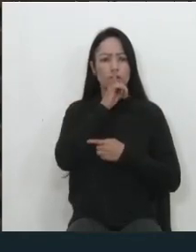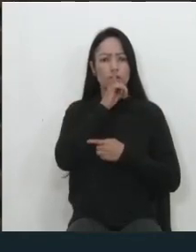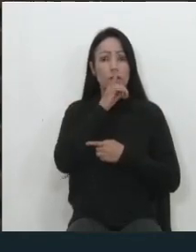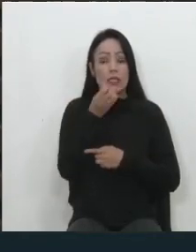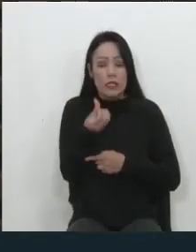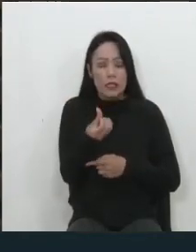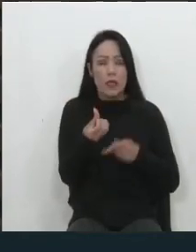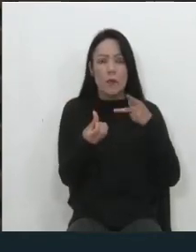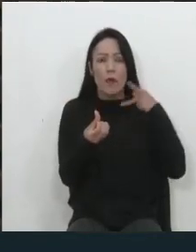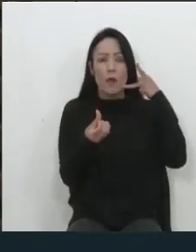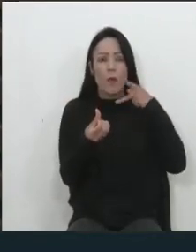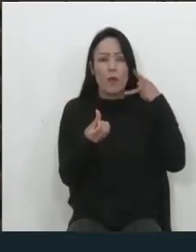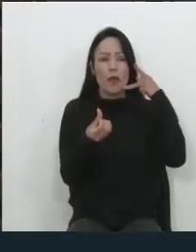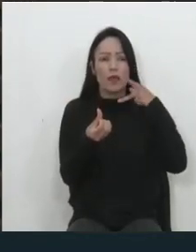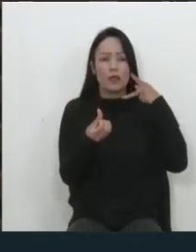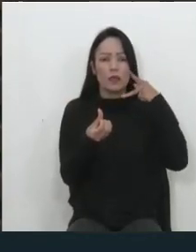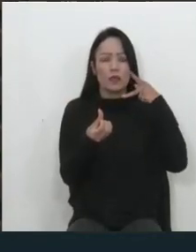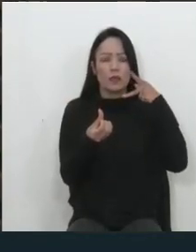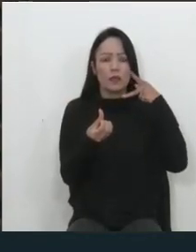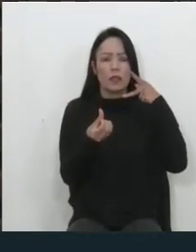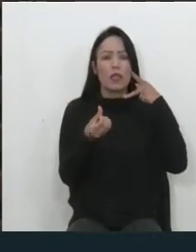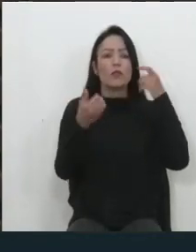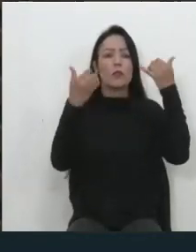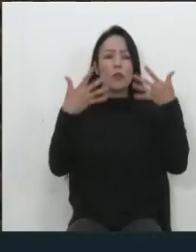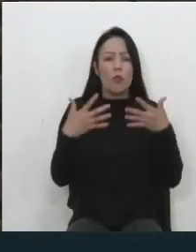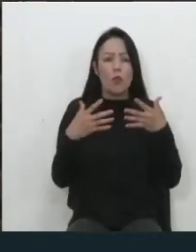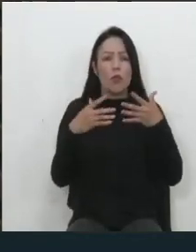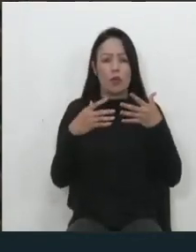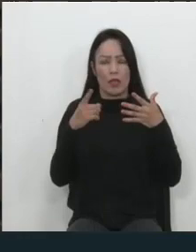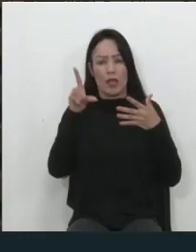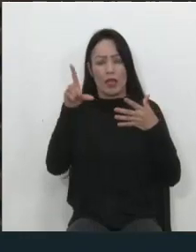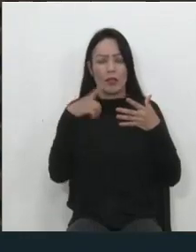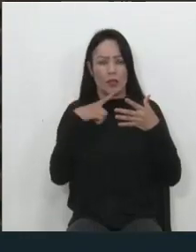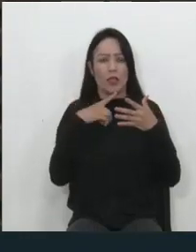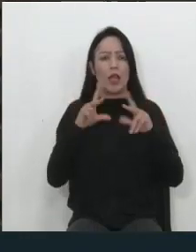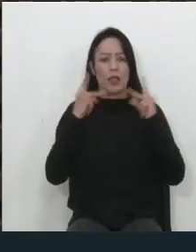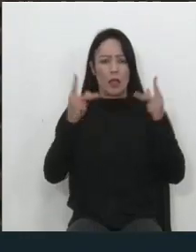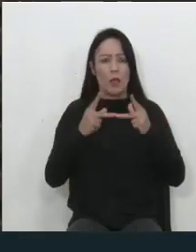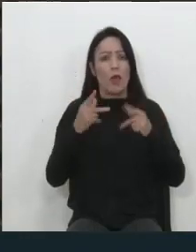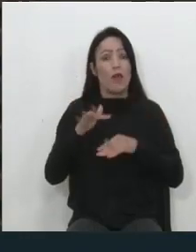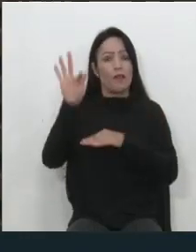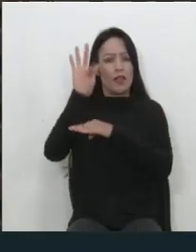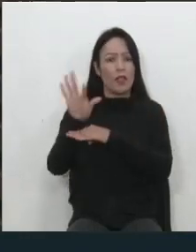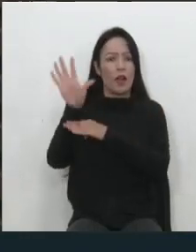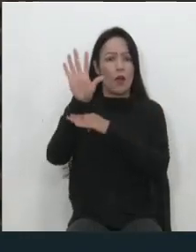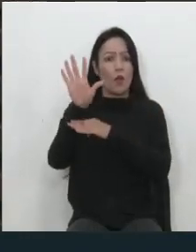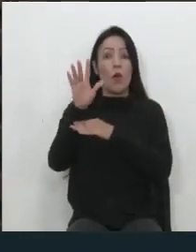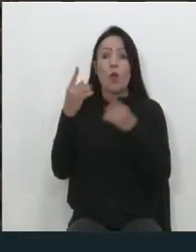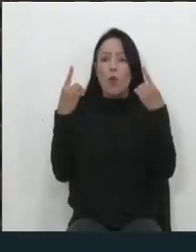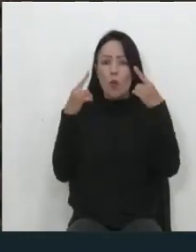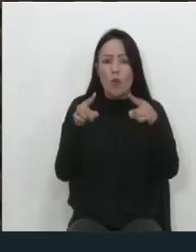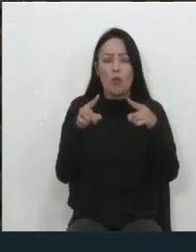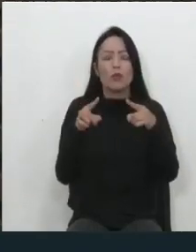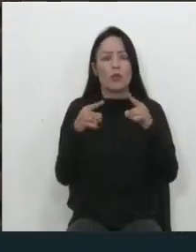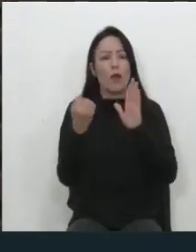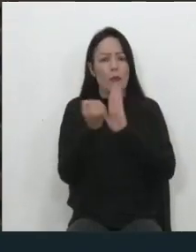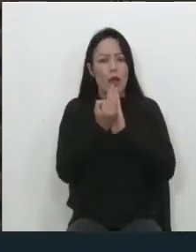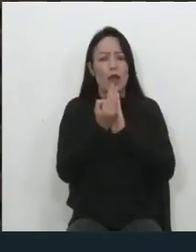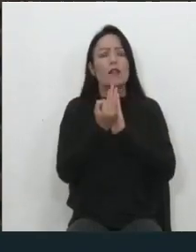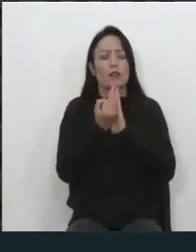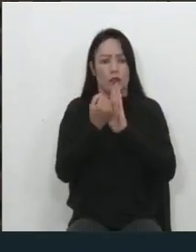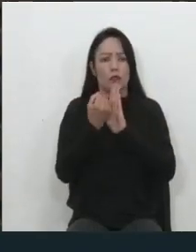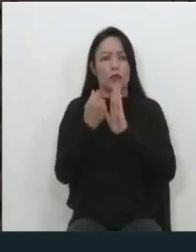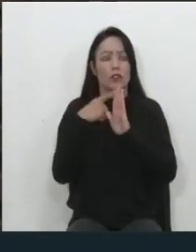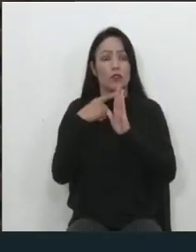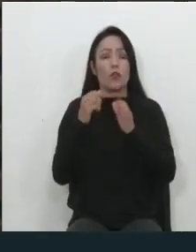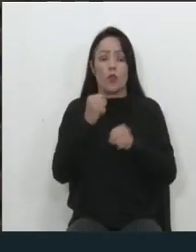posicionaram na Câmara Federal contra o marco temporal, traduzindo que é